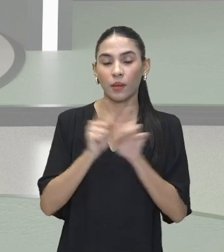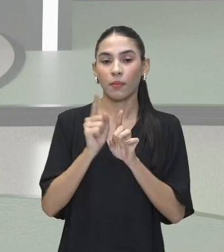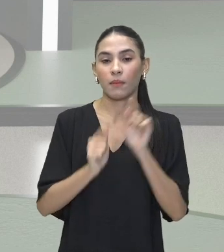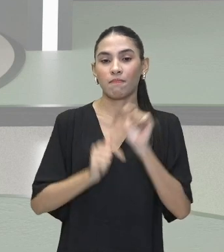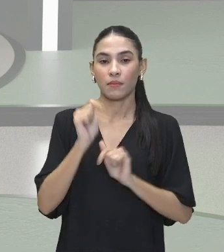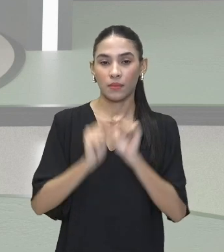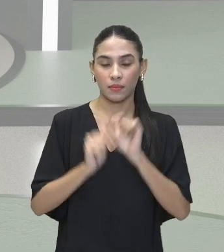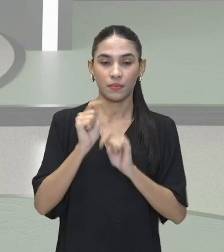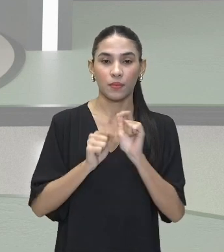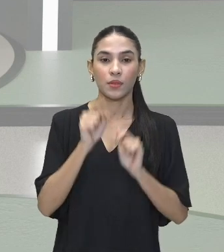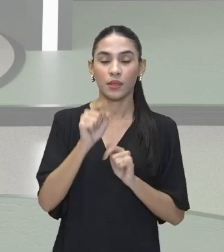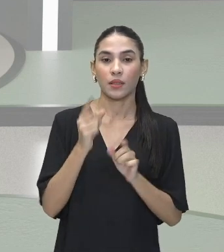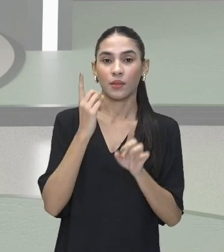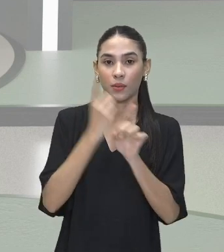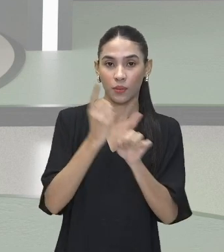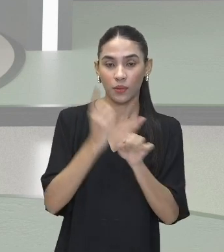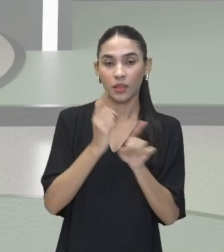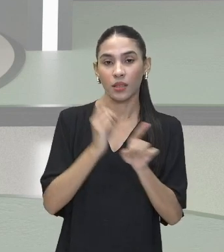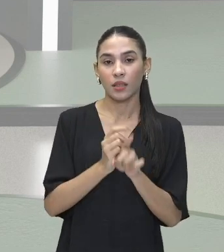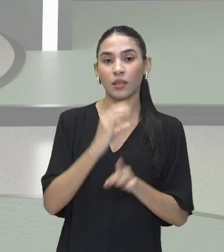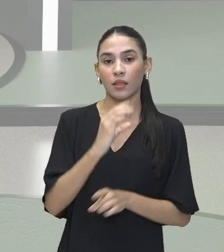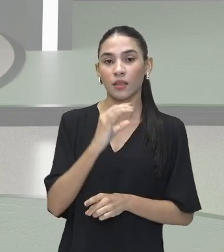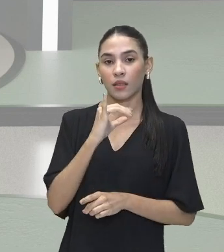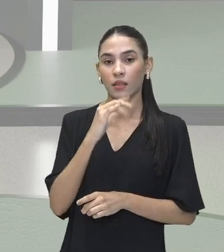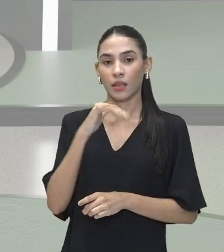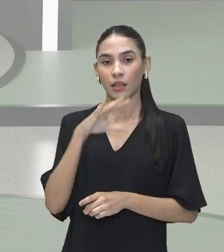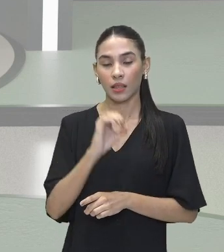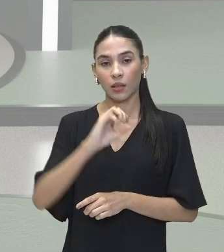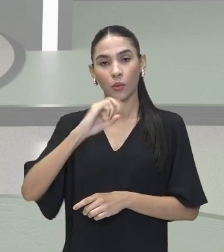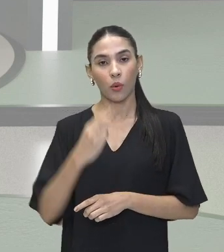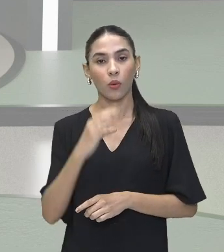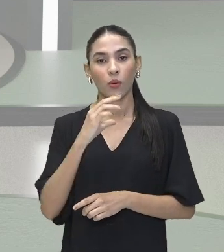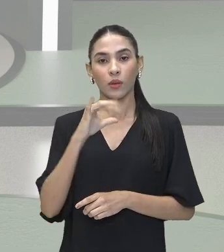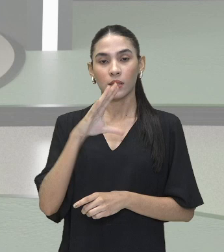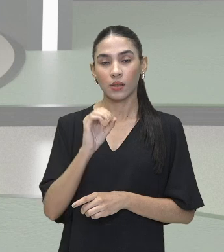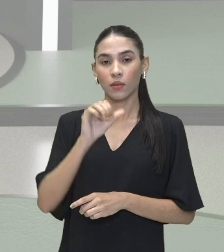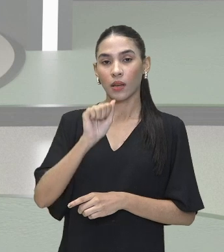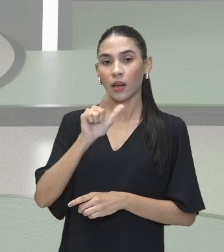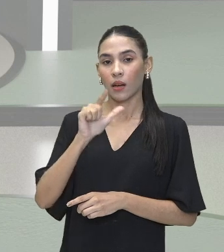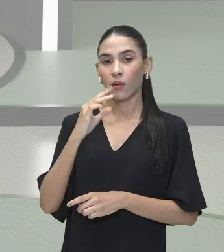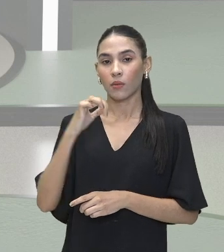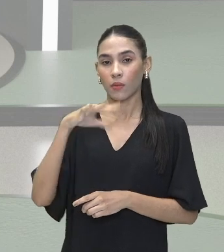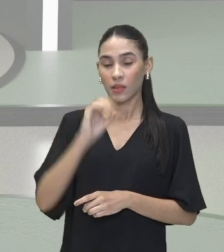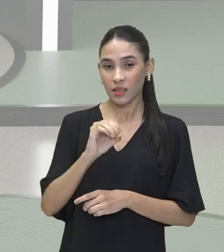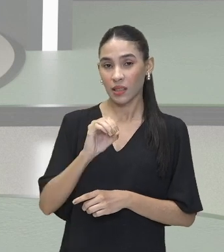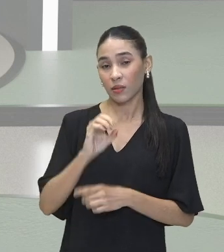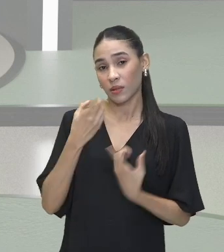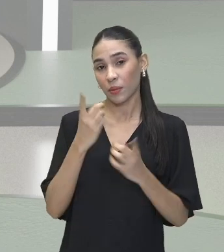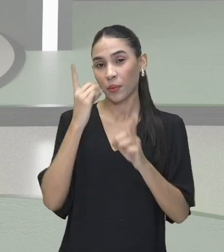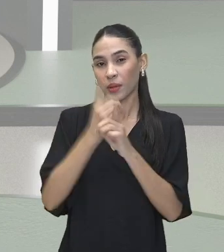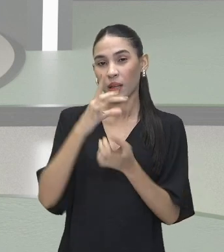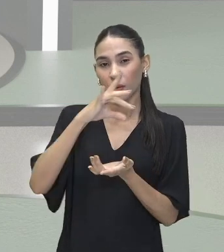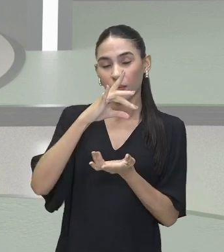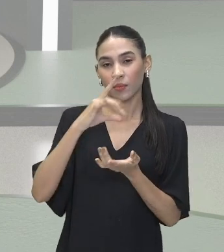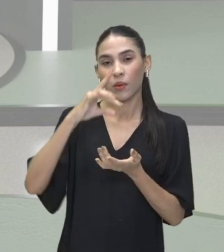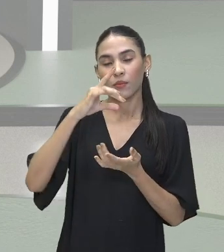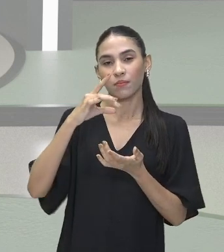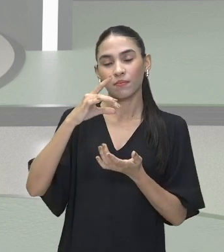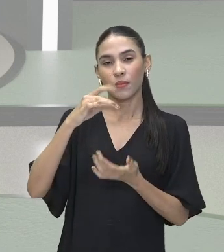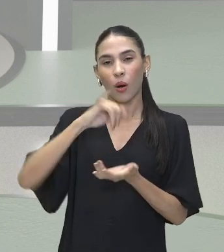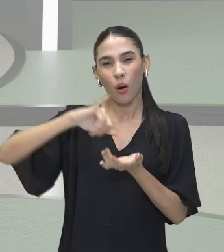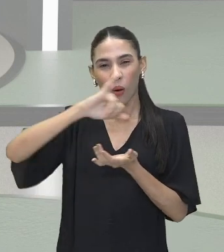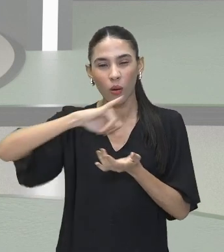aqui, que a gente encontra os ciclenos ou os cicloalcenos. Como eles são encontrados em óleos, né, no petróleo, eles